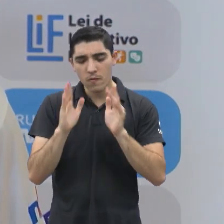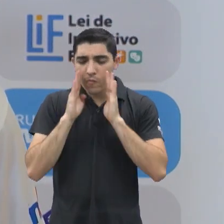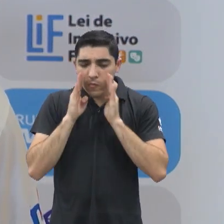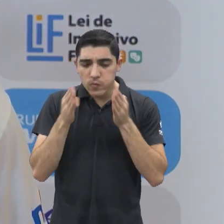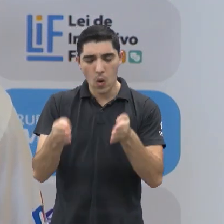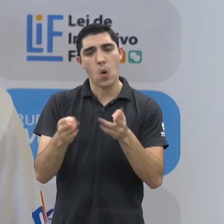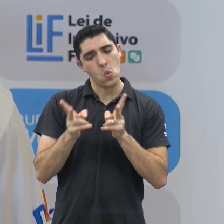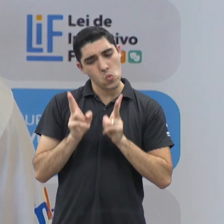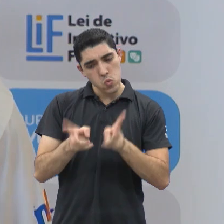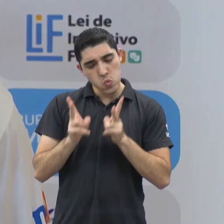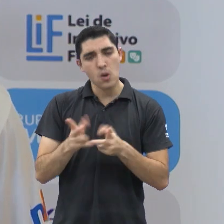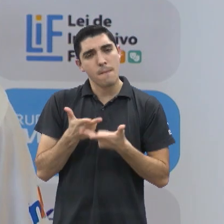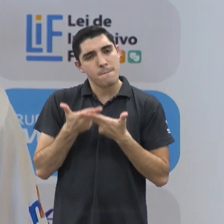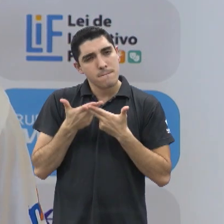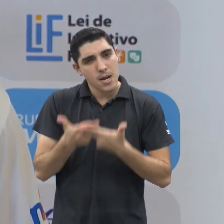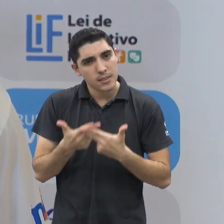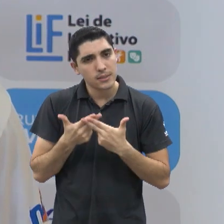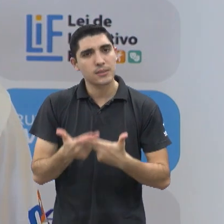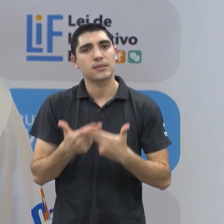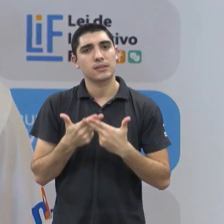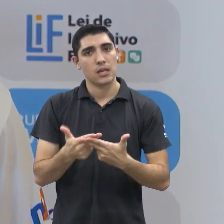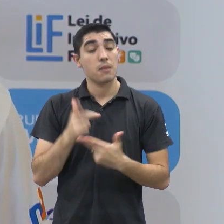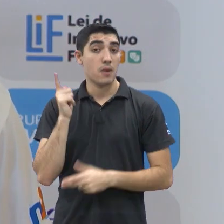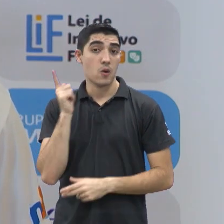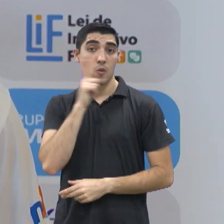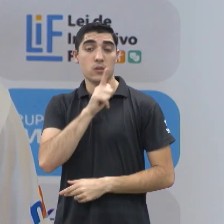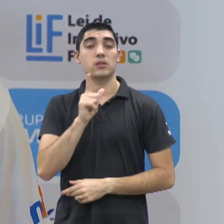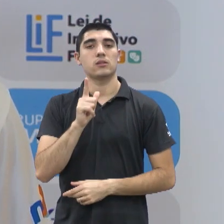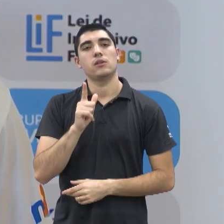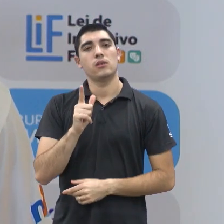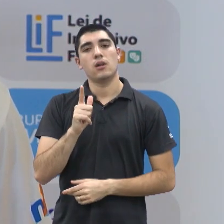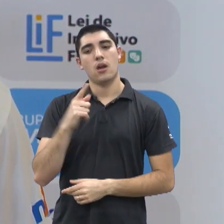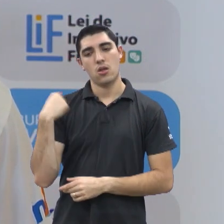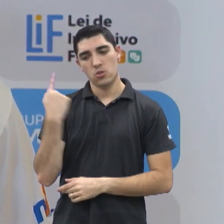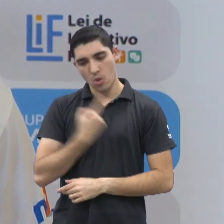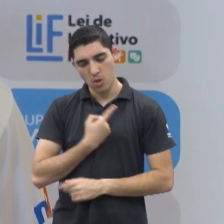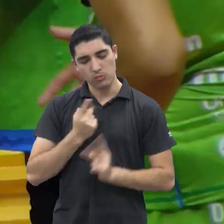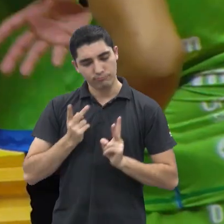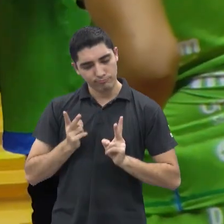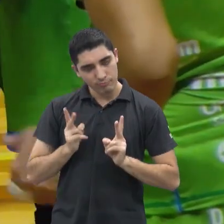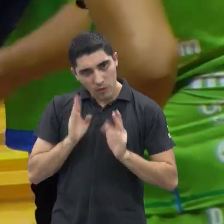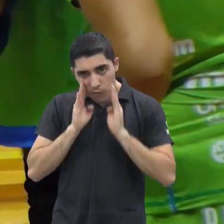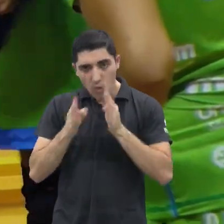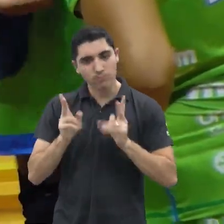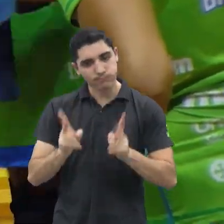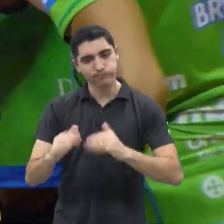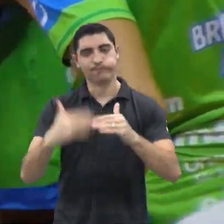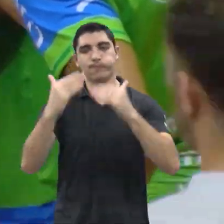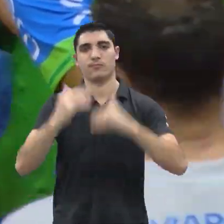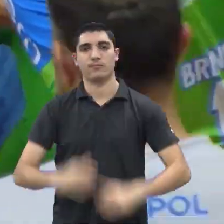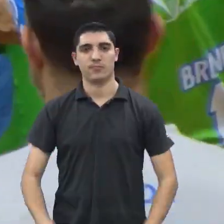ter paciência e desenvolver aquilo que a gente está propondo desde o início.